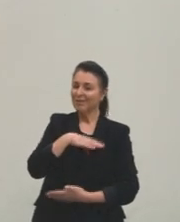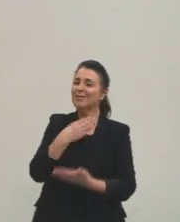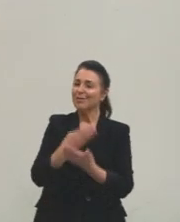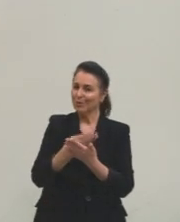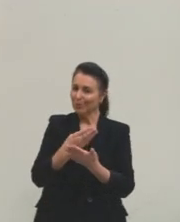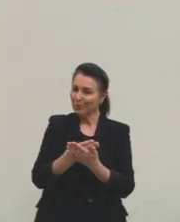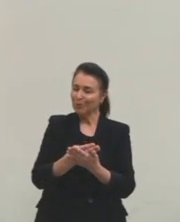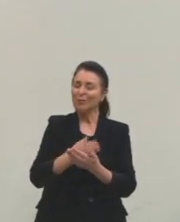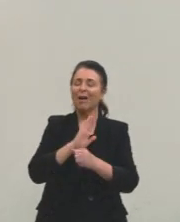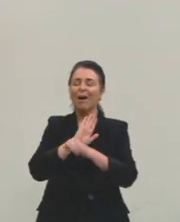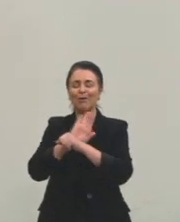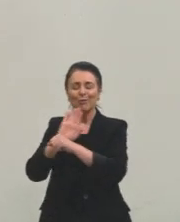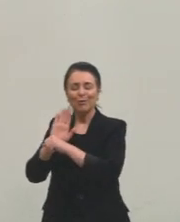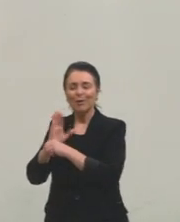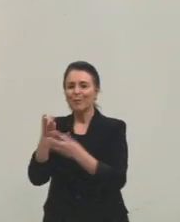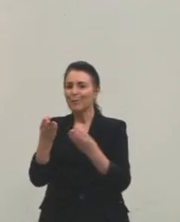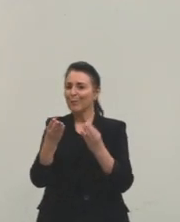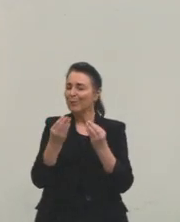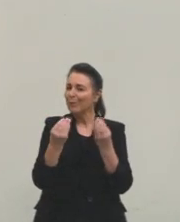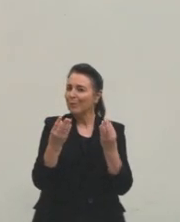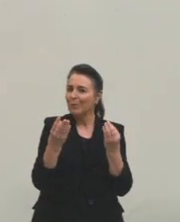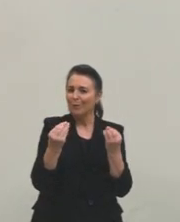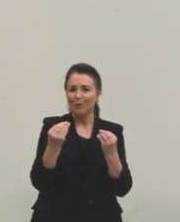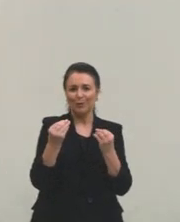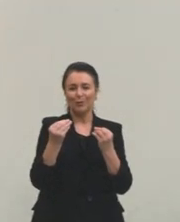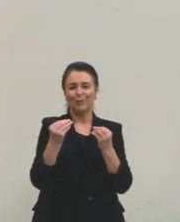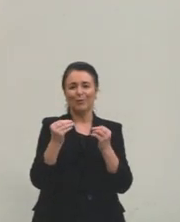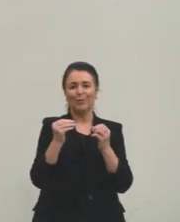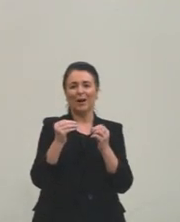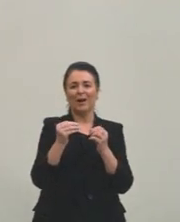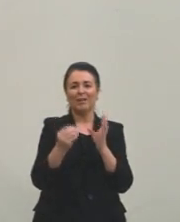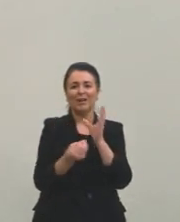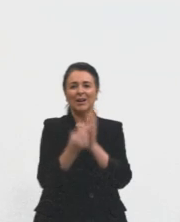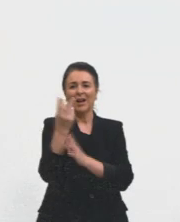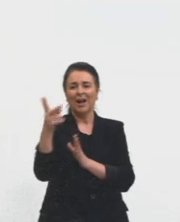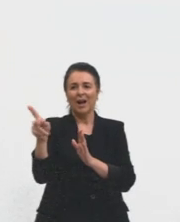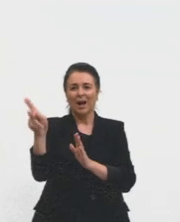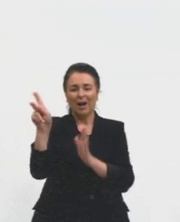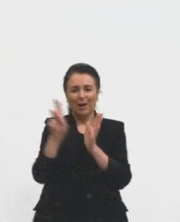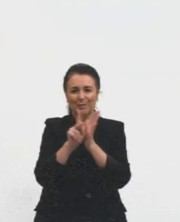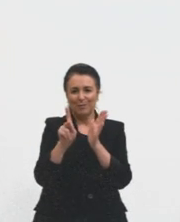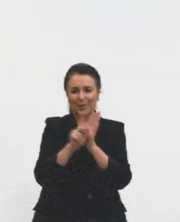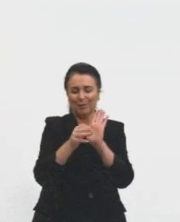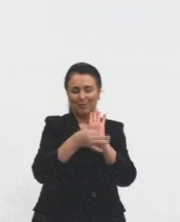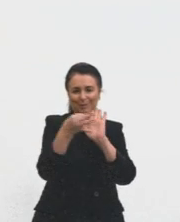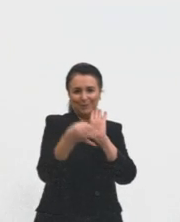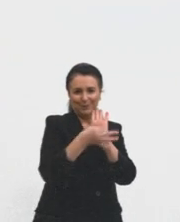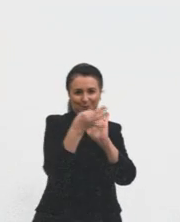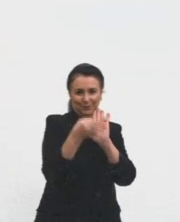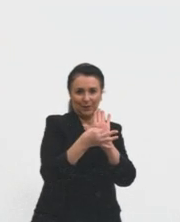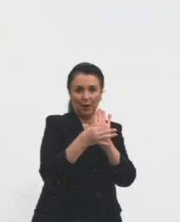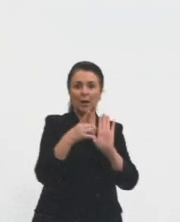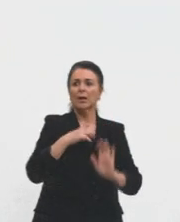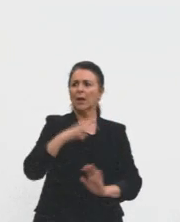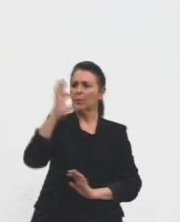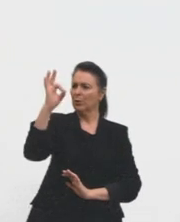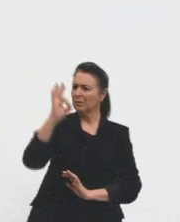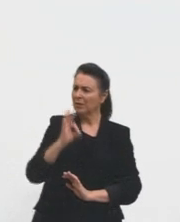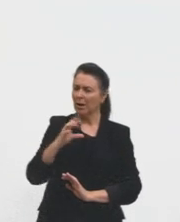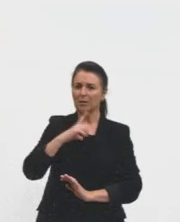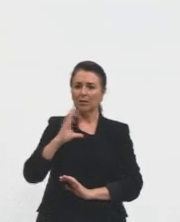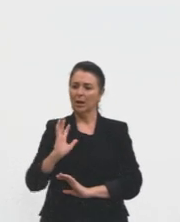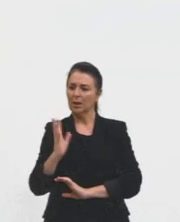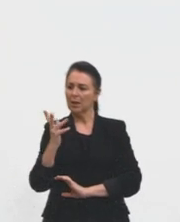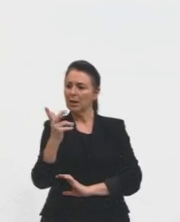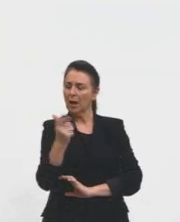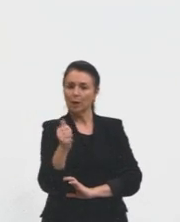na nossa Interpretação para construir o nosso argumento tá bom aí tem ali né dados temos porcentagens em relação a